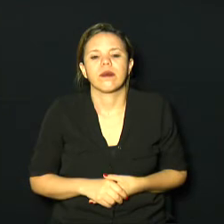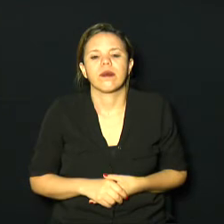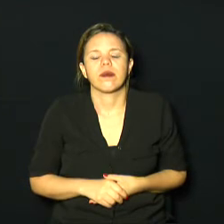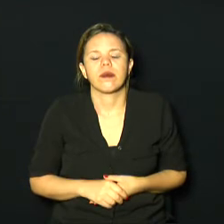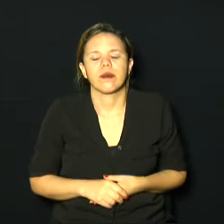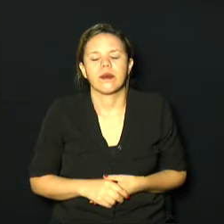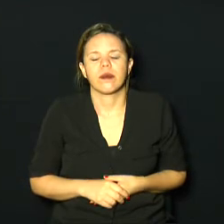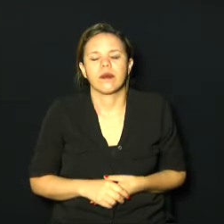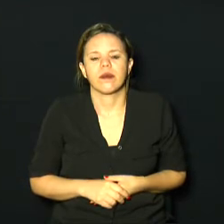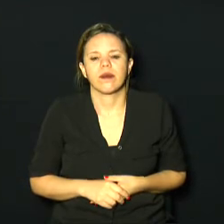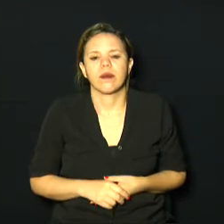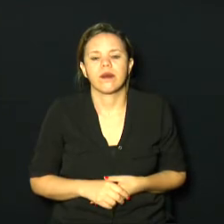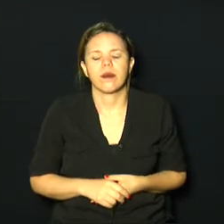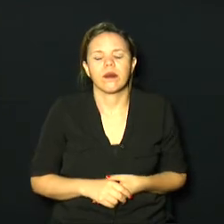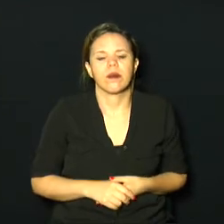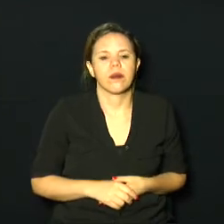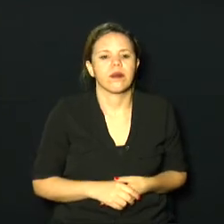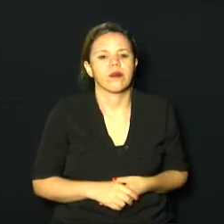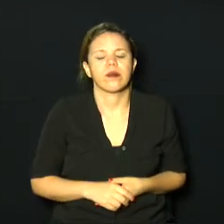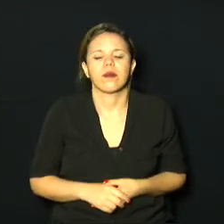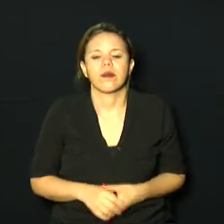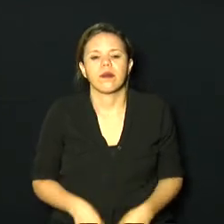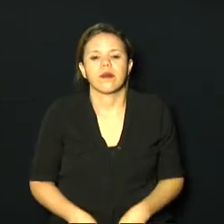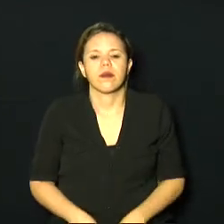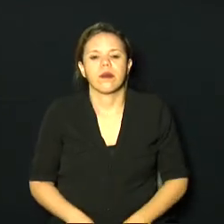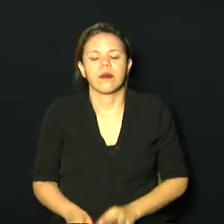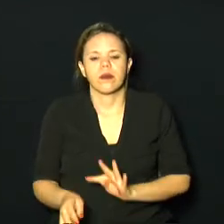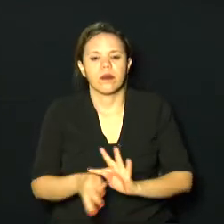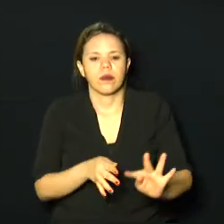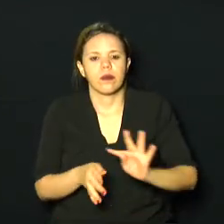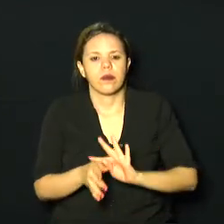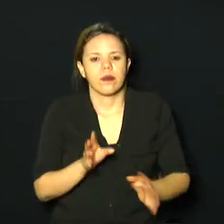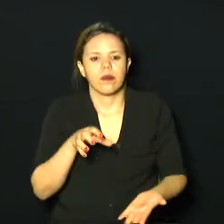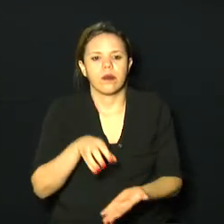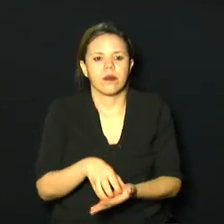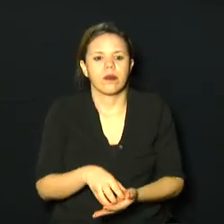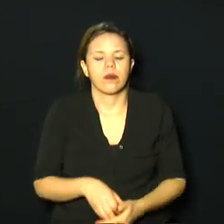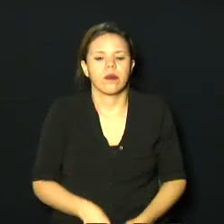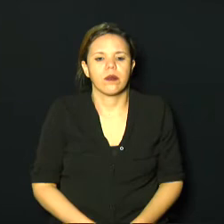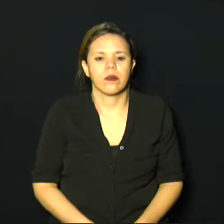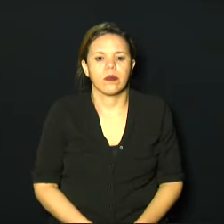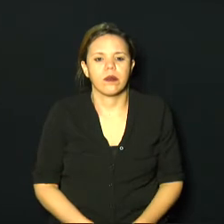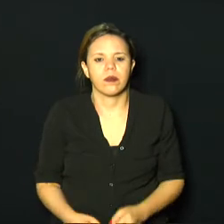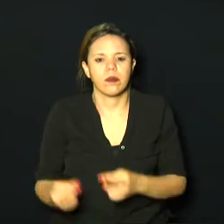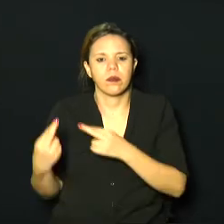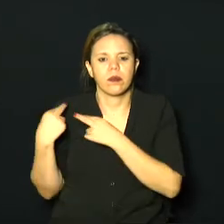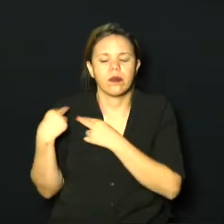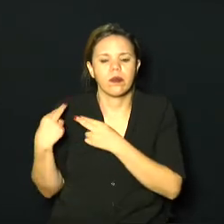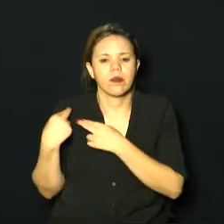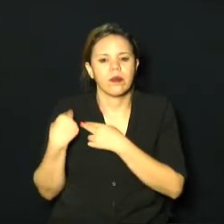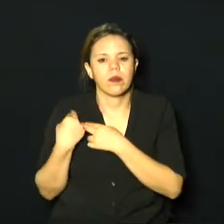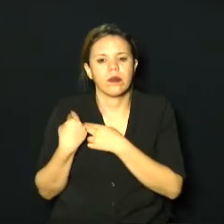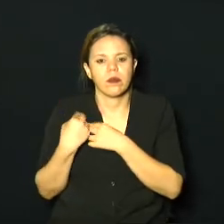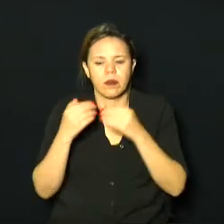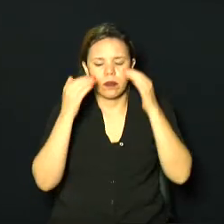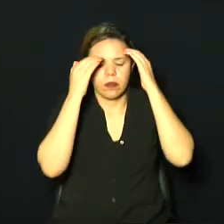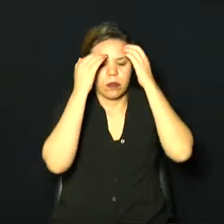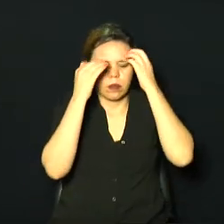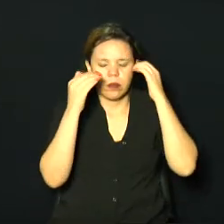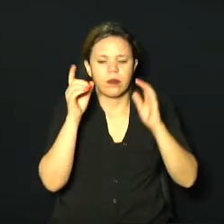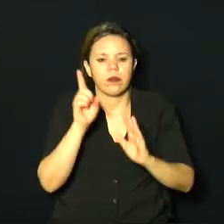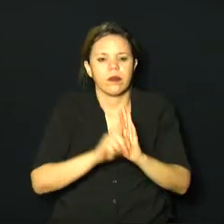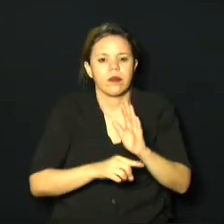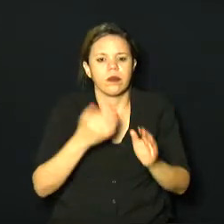falhando. Enfim, o Conselho Tutelar como órgão, né, responsável por zelar pelo cumprimento dos